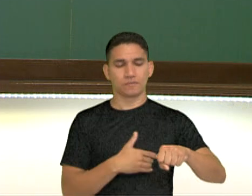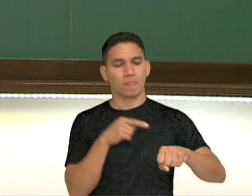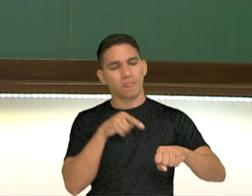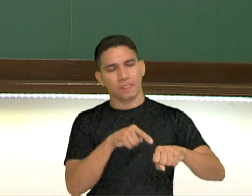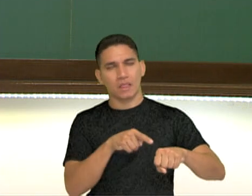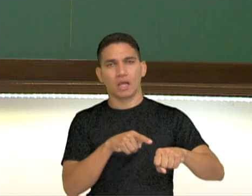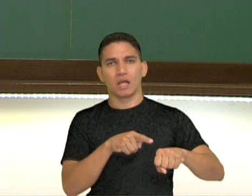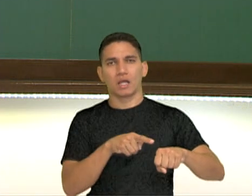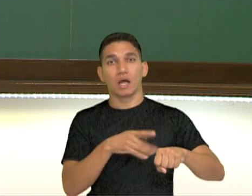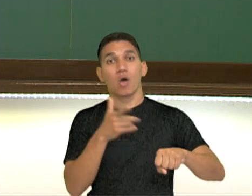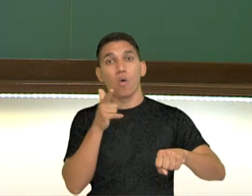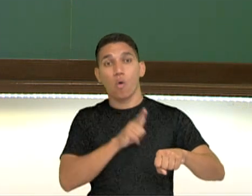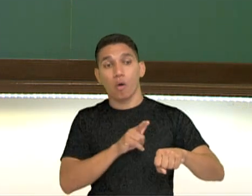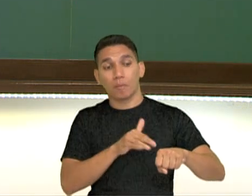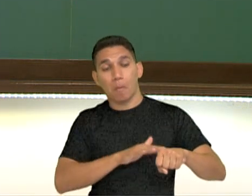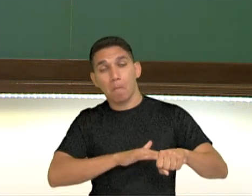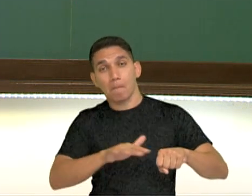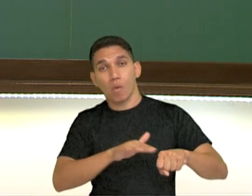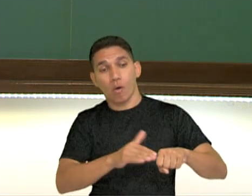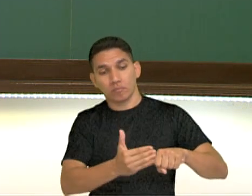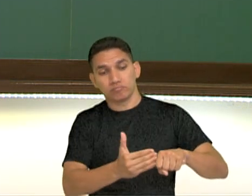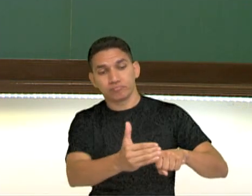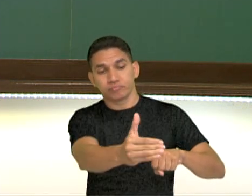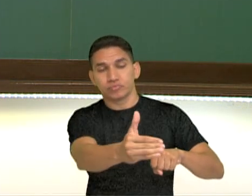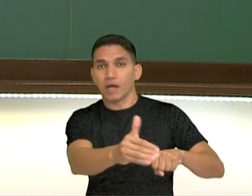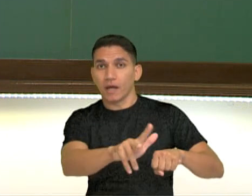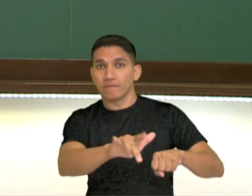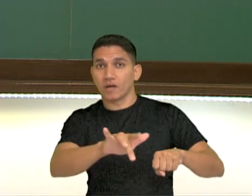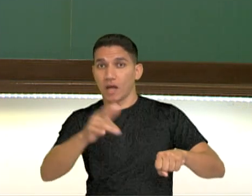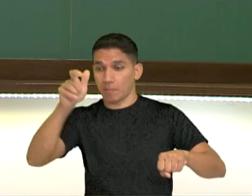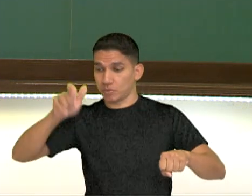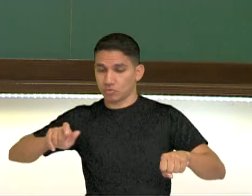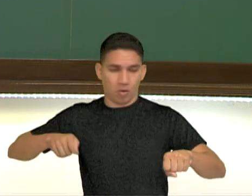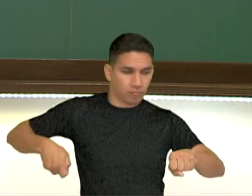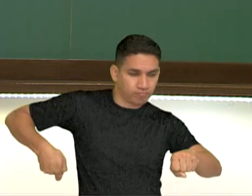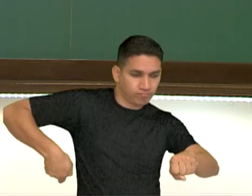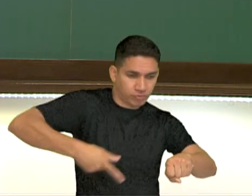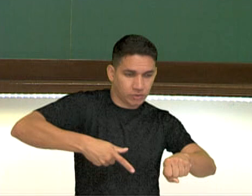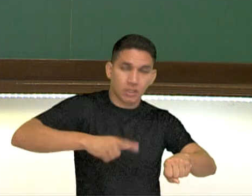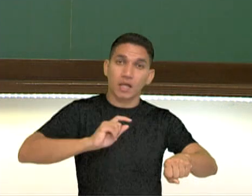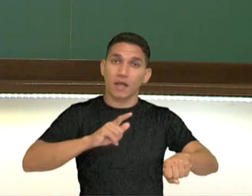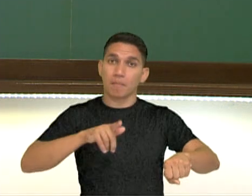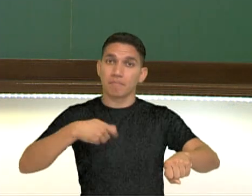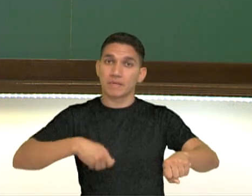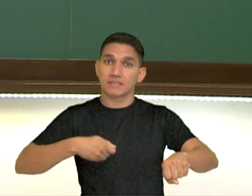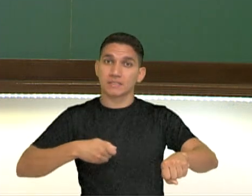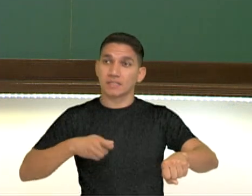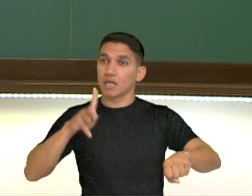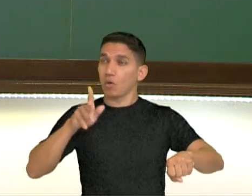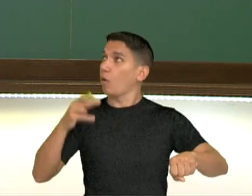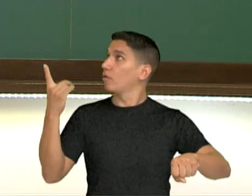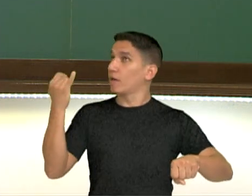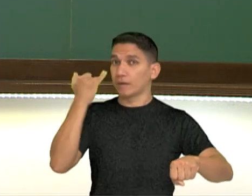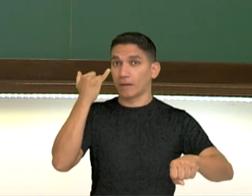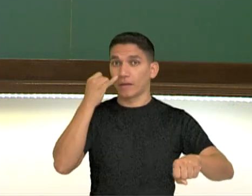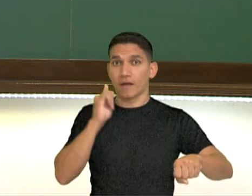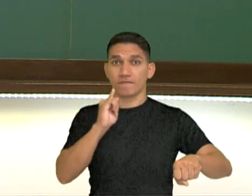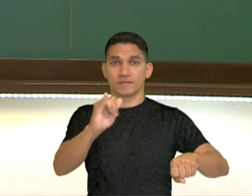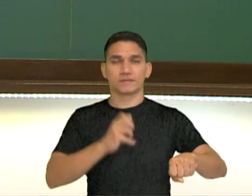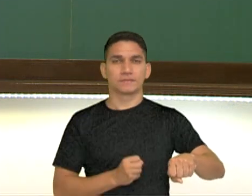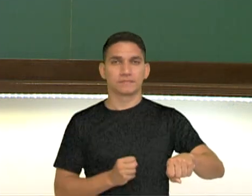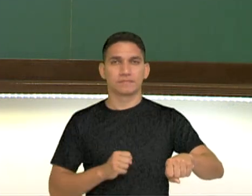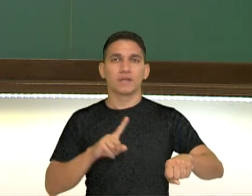e para que ela possa atingir movimento, o jogador precisa aplicar um impulso conforme o enunciado aqui apresentado, certo? No